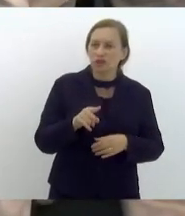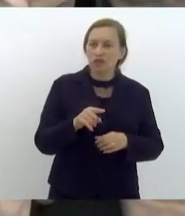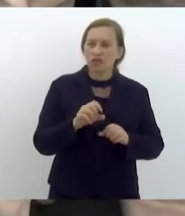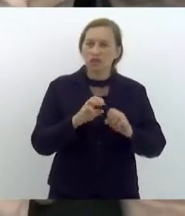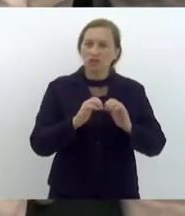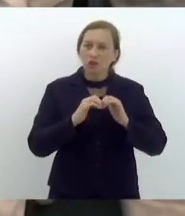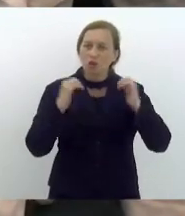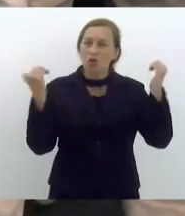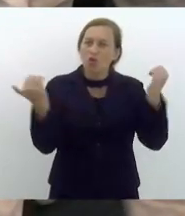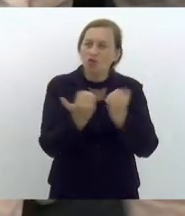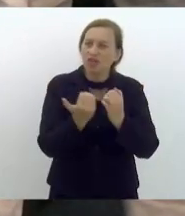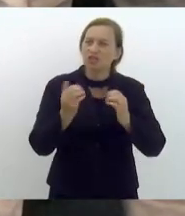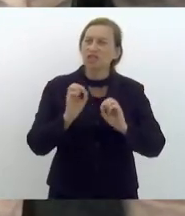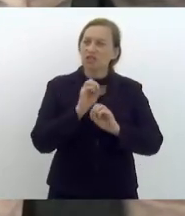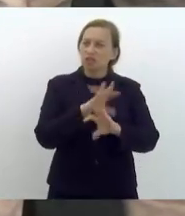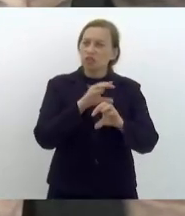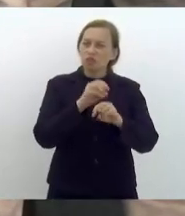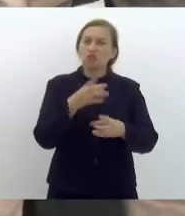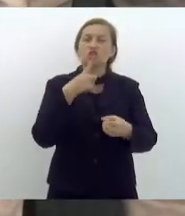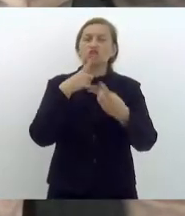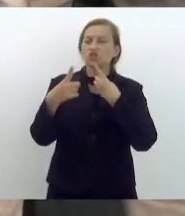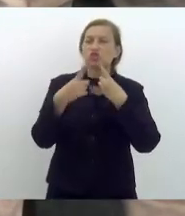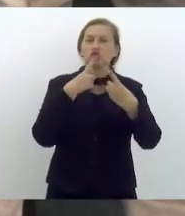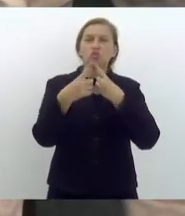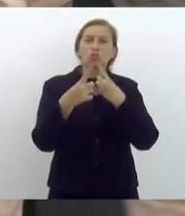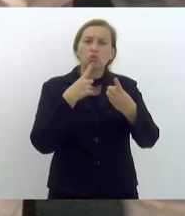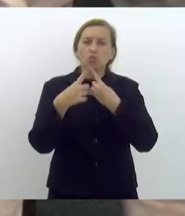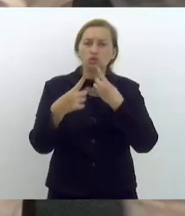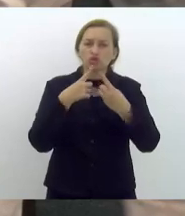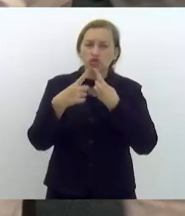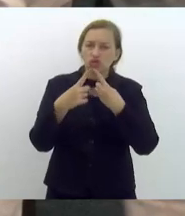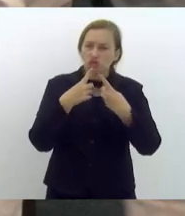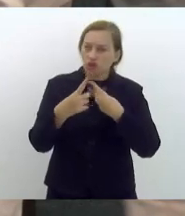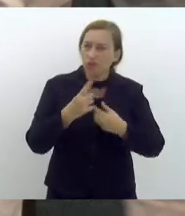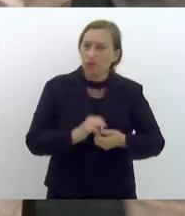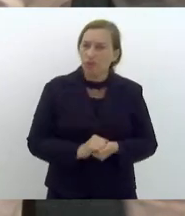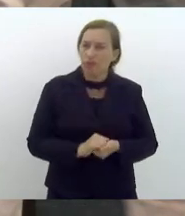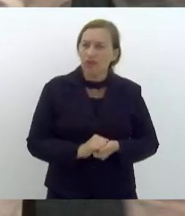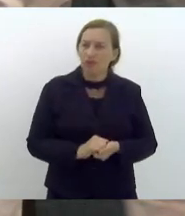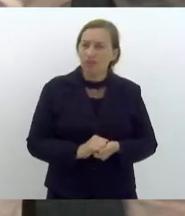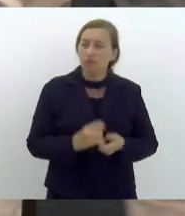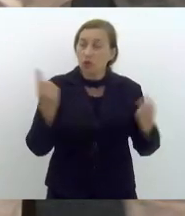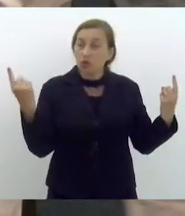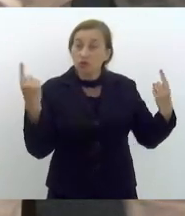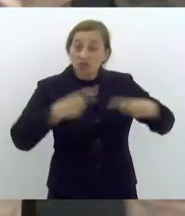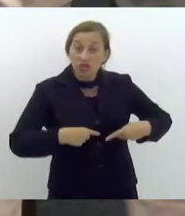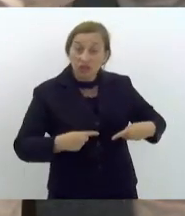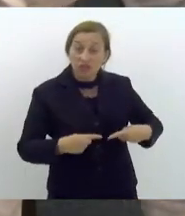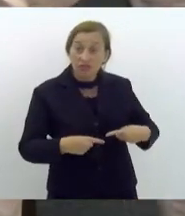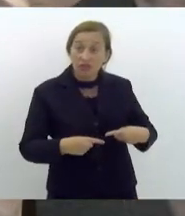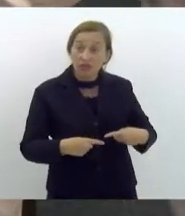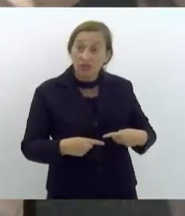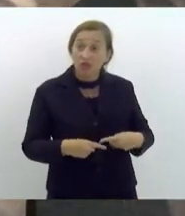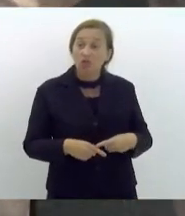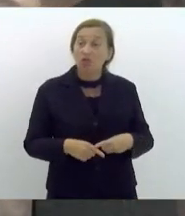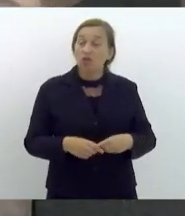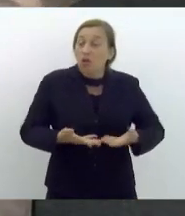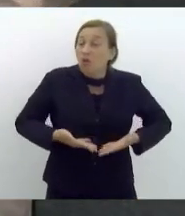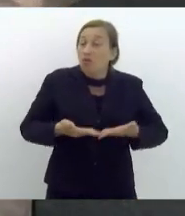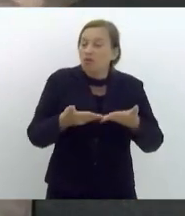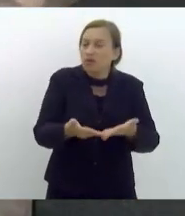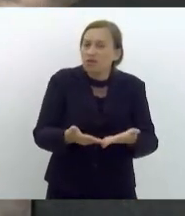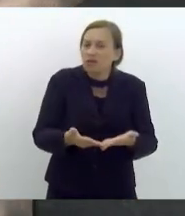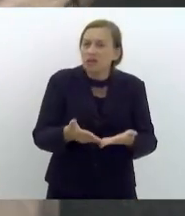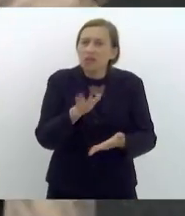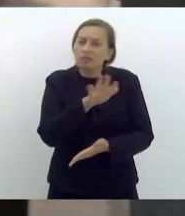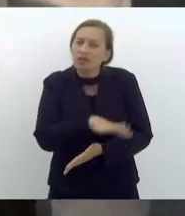de educação você discute a o desafio que é você oferecer